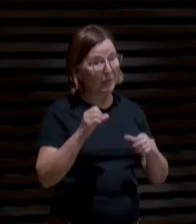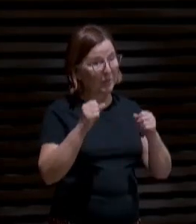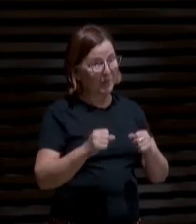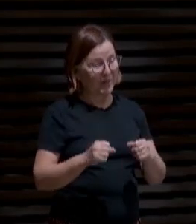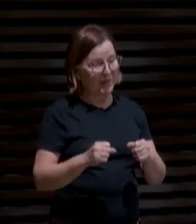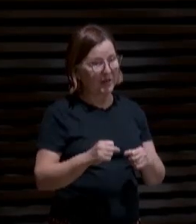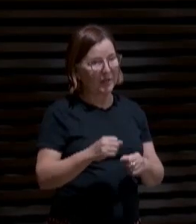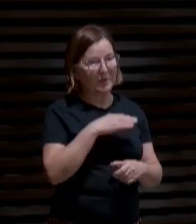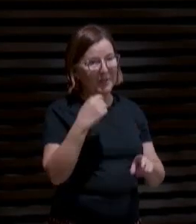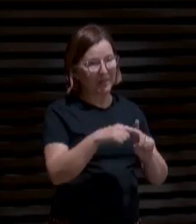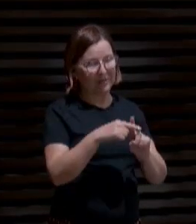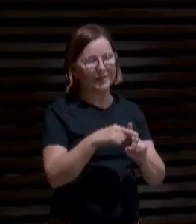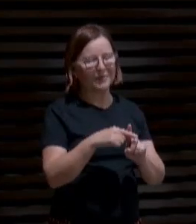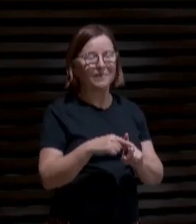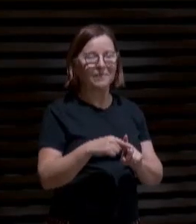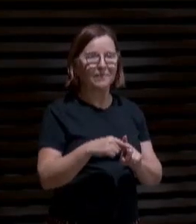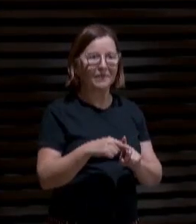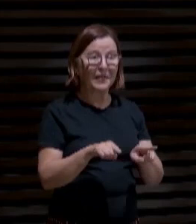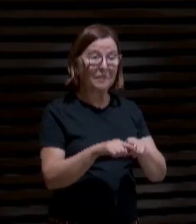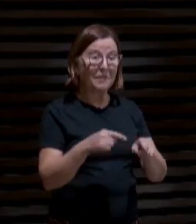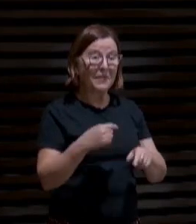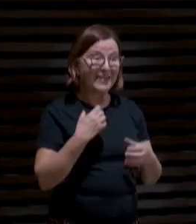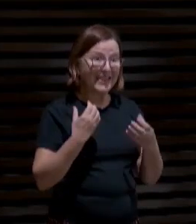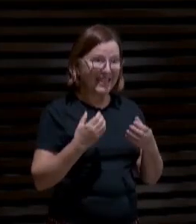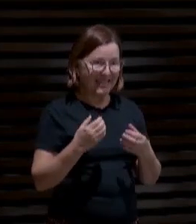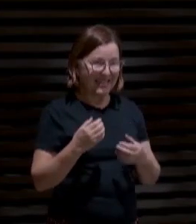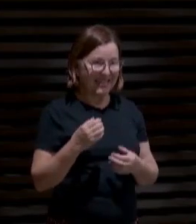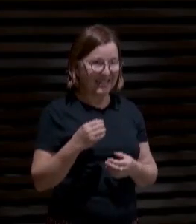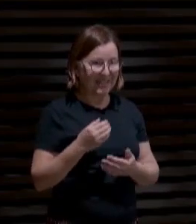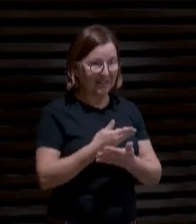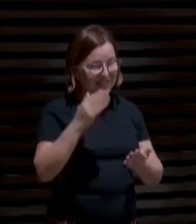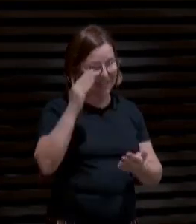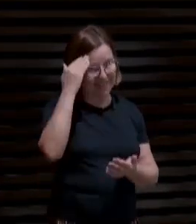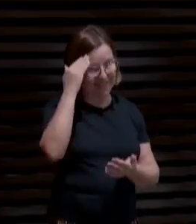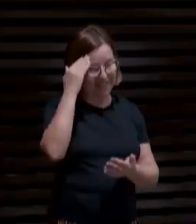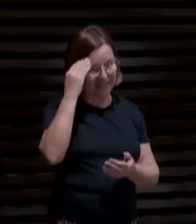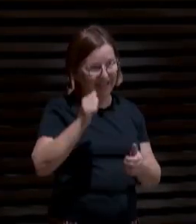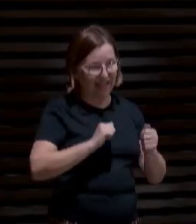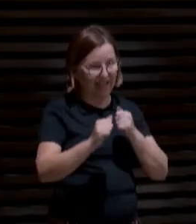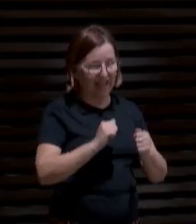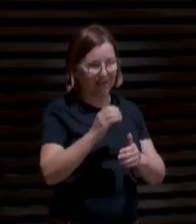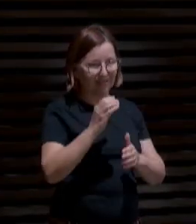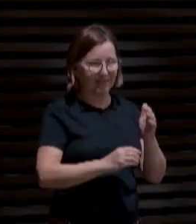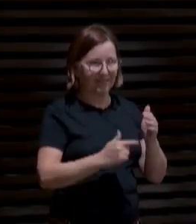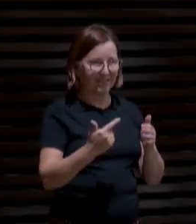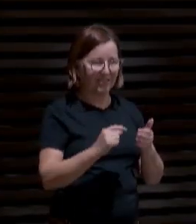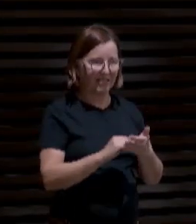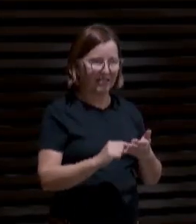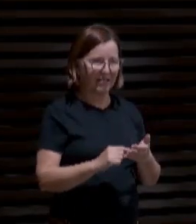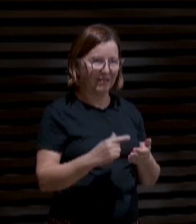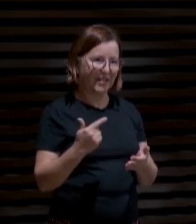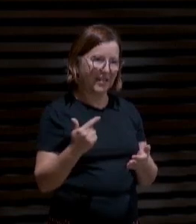Eu só queria que a gente entendesse Atos capítulo 2, 22 a 24. Atos 2. Só